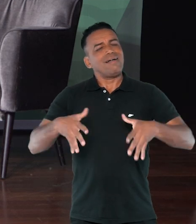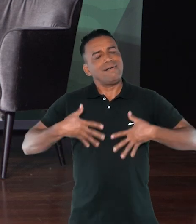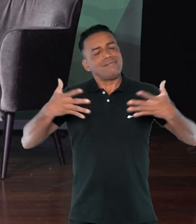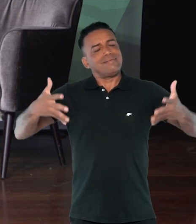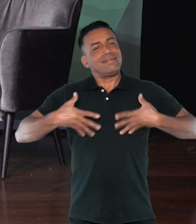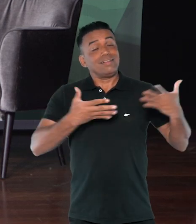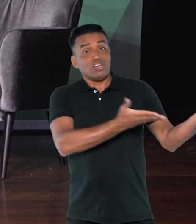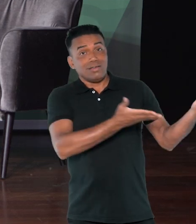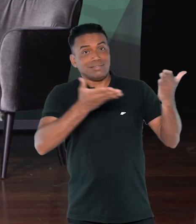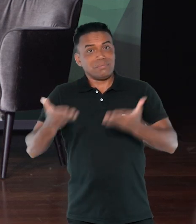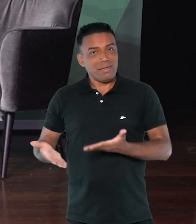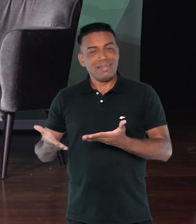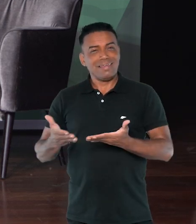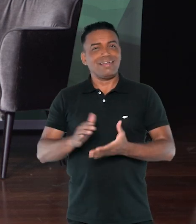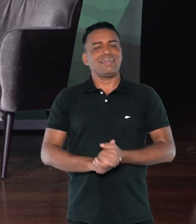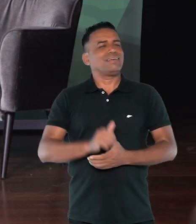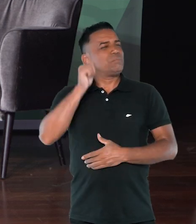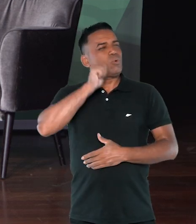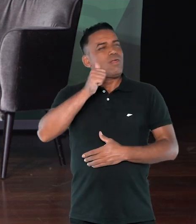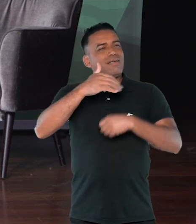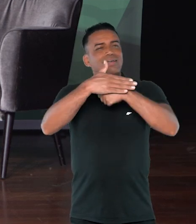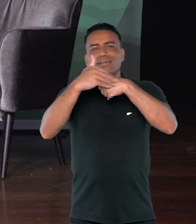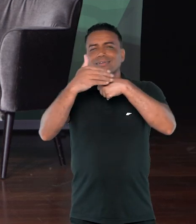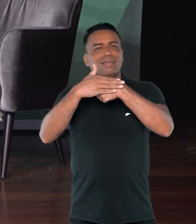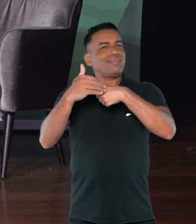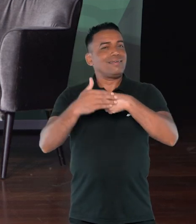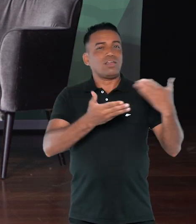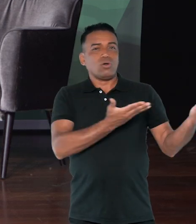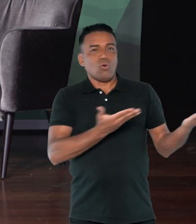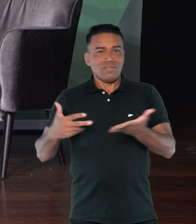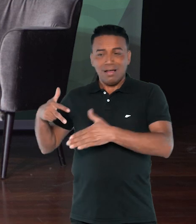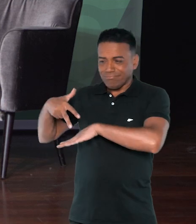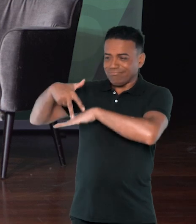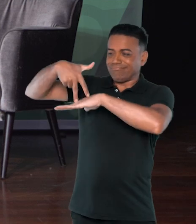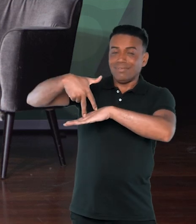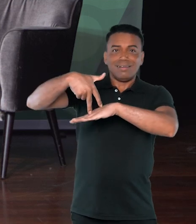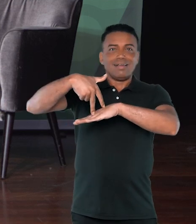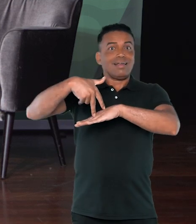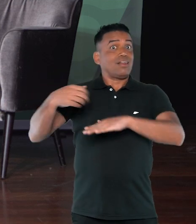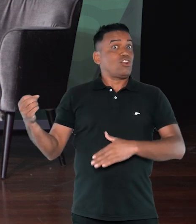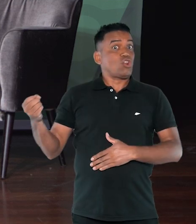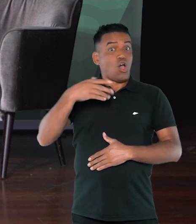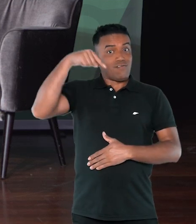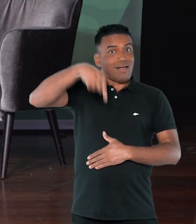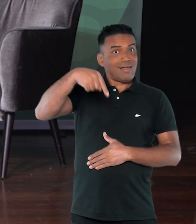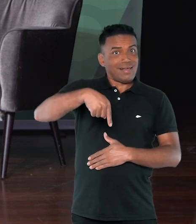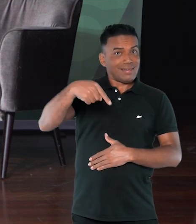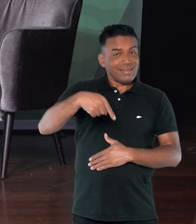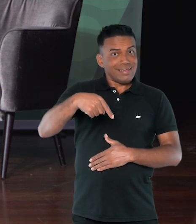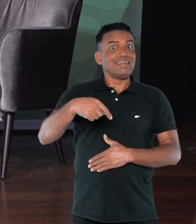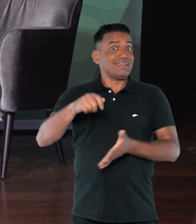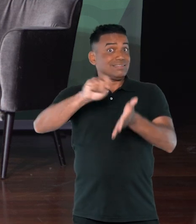alegria de receber aqui uma autora muito querida, que eu quero convidar ao palco, que é a estreia dela aqui no Sempre um Papo